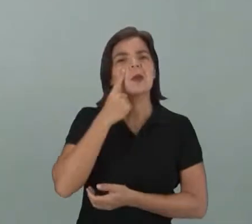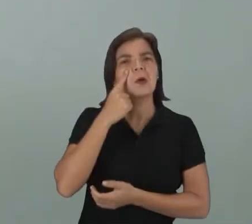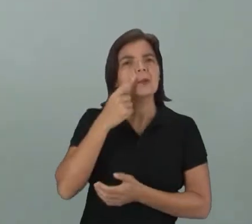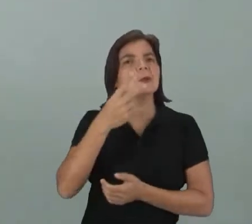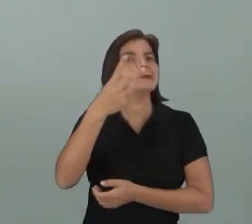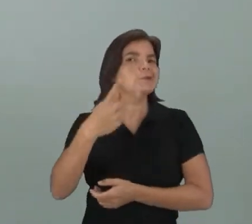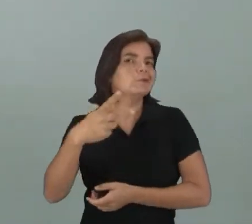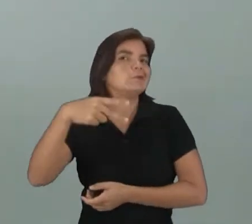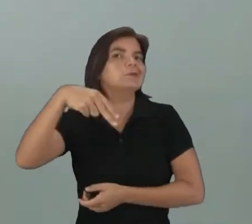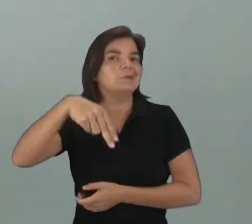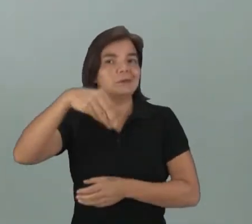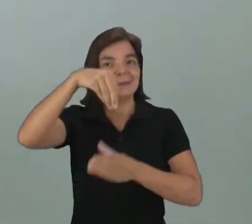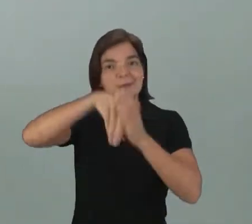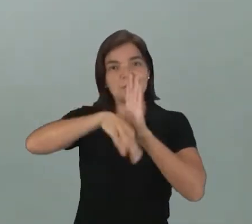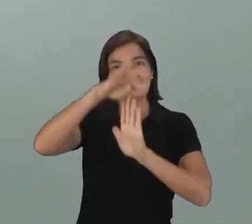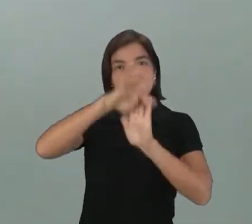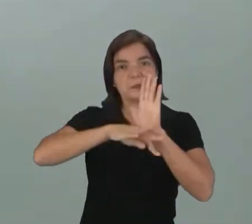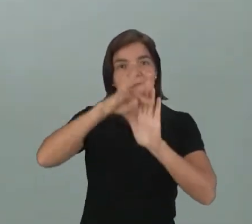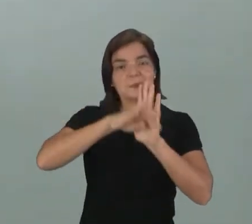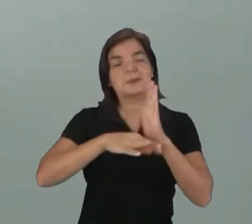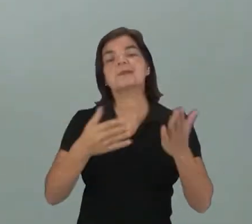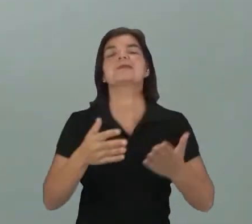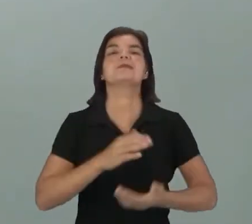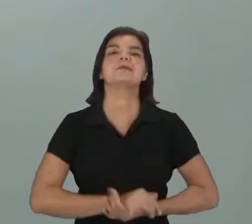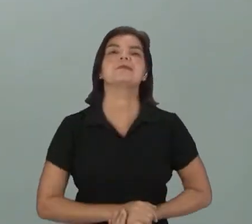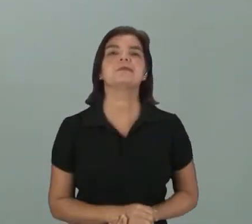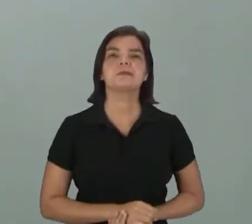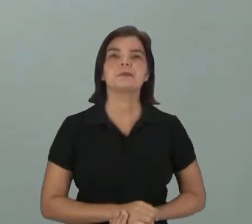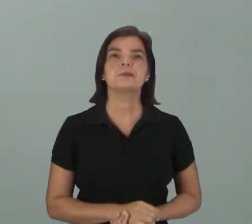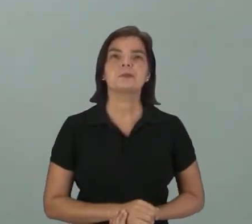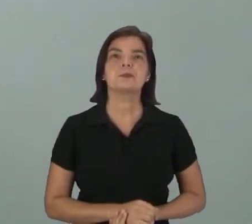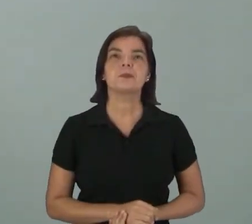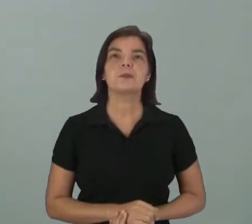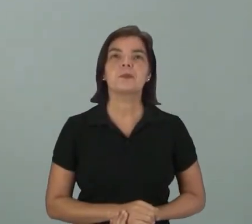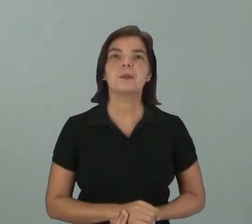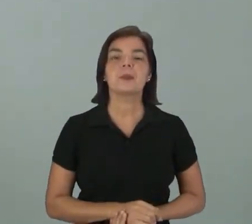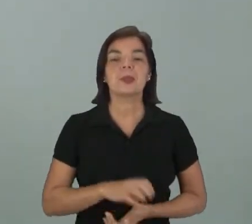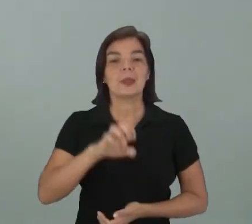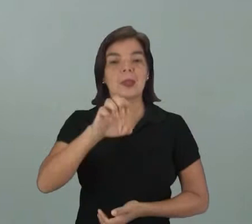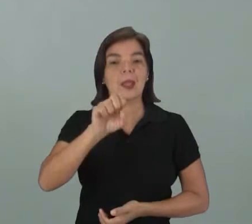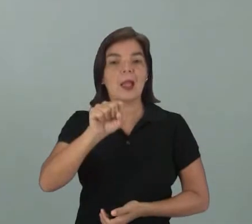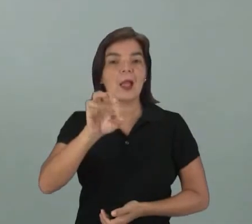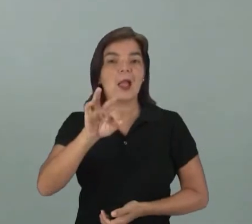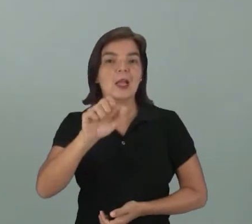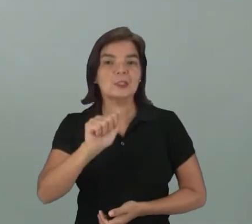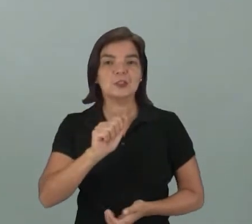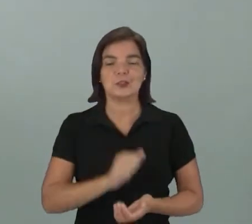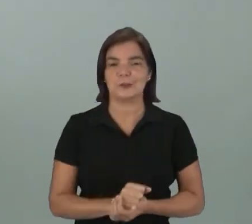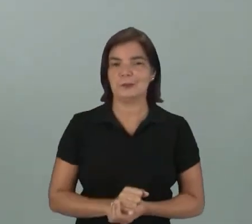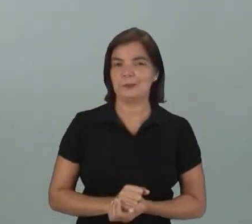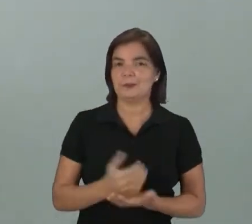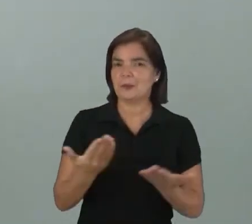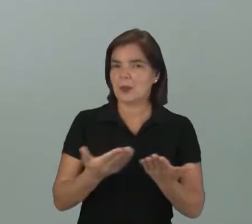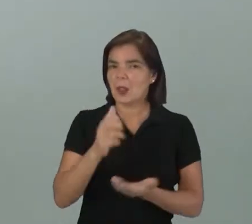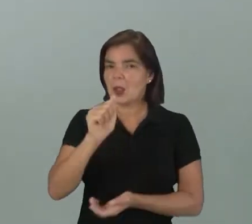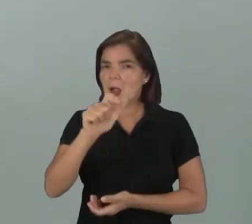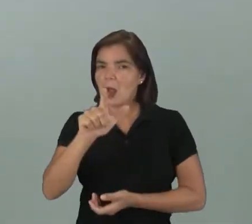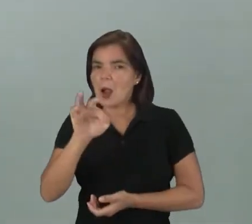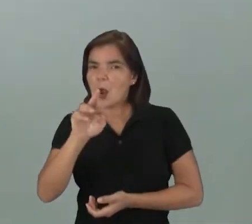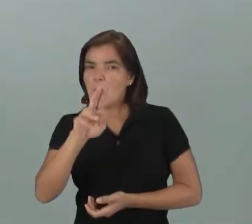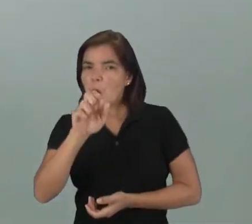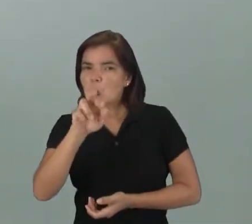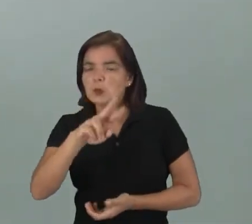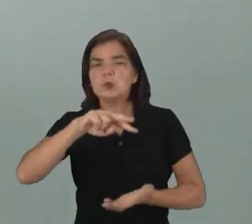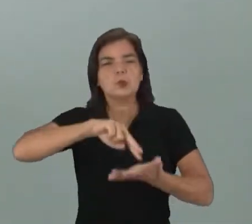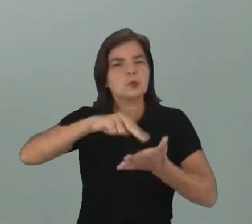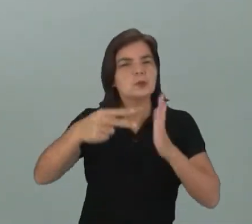os pronomes dentro deste restante do texto. A esta altura. Veja que quando ele diz